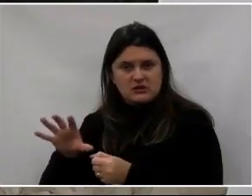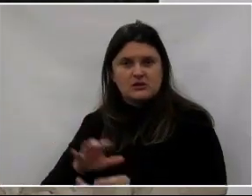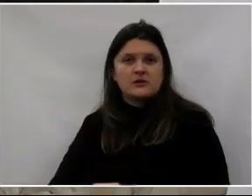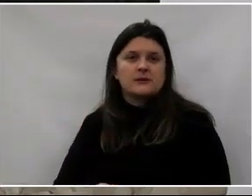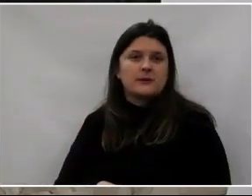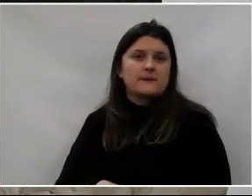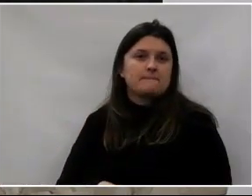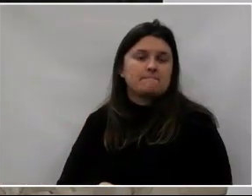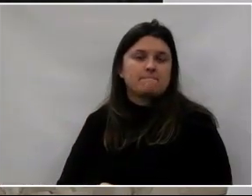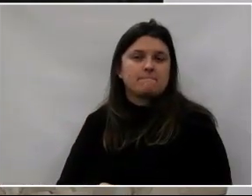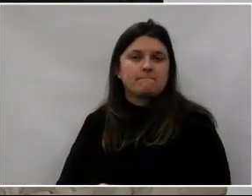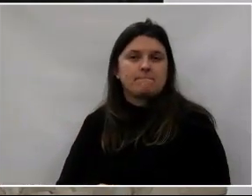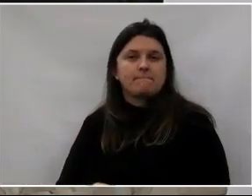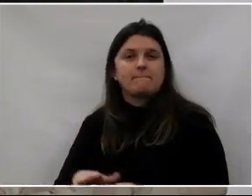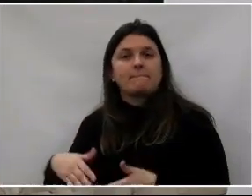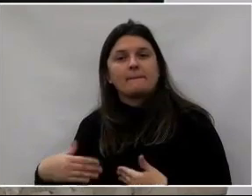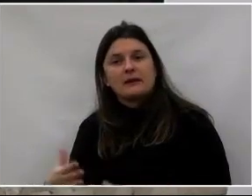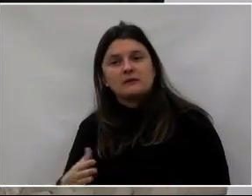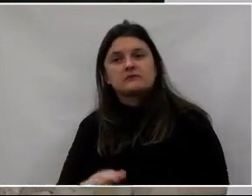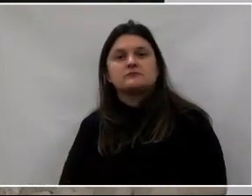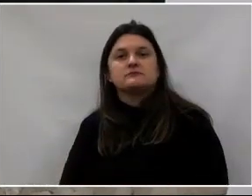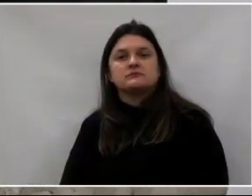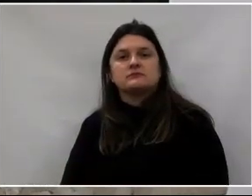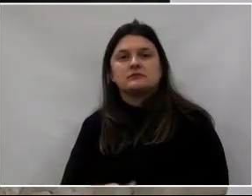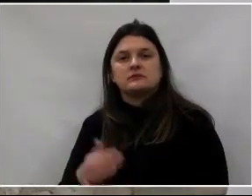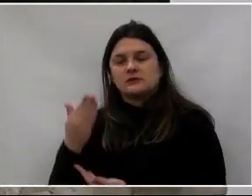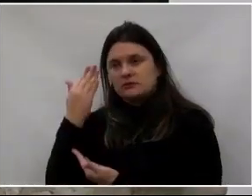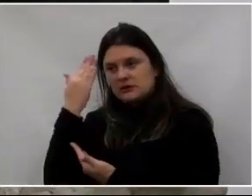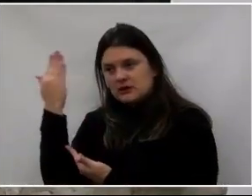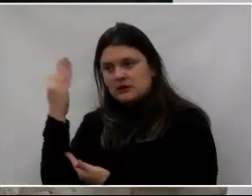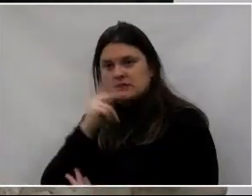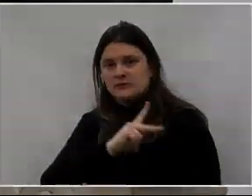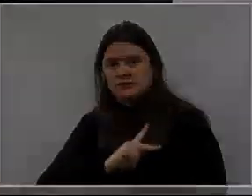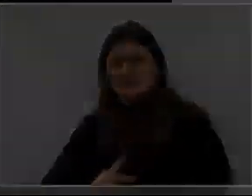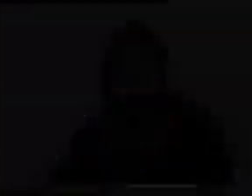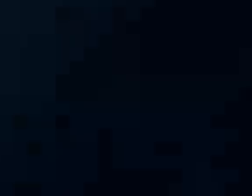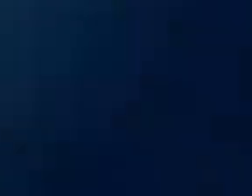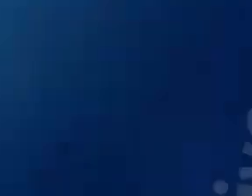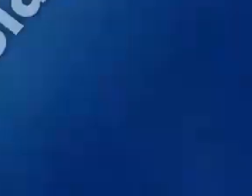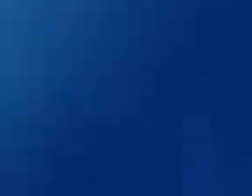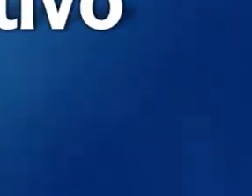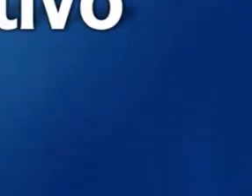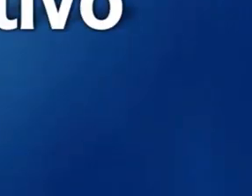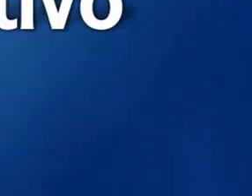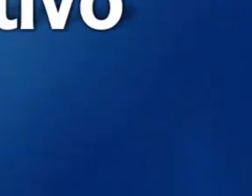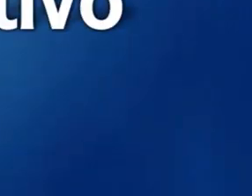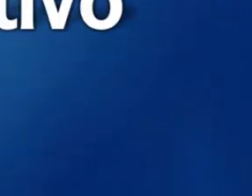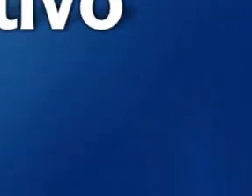Então, seria isso essa noite, senhor presidente. Uma boa noite.